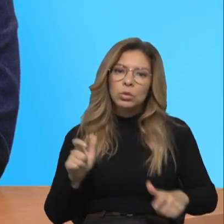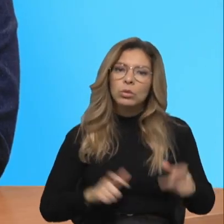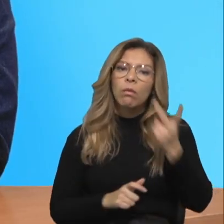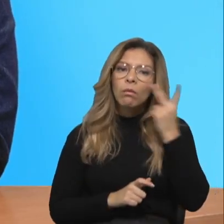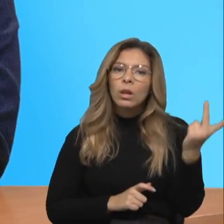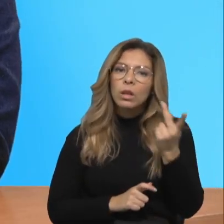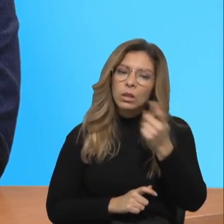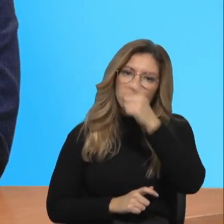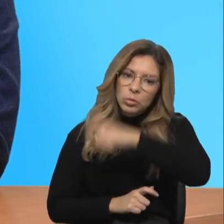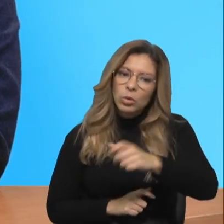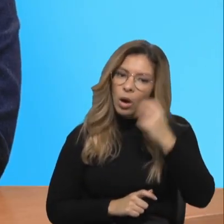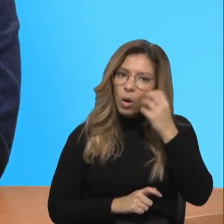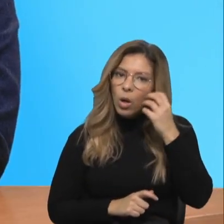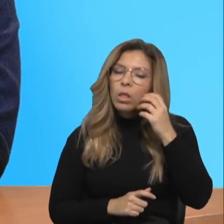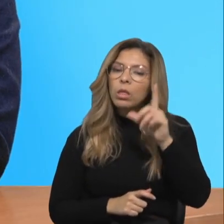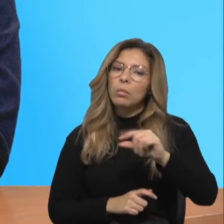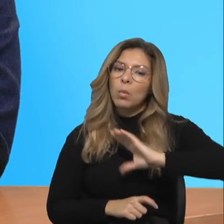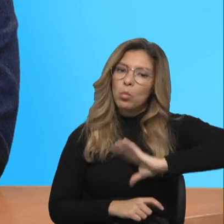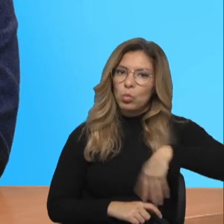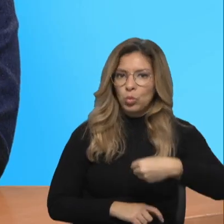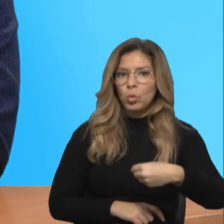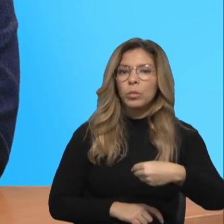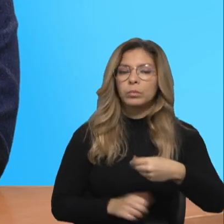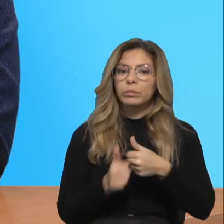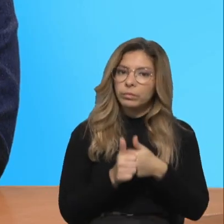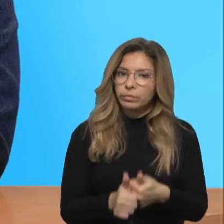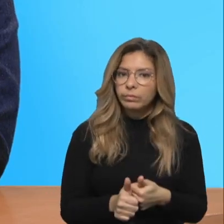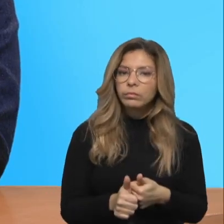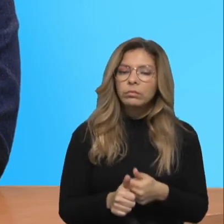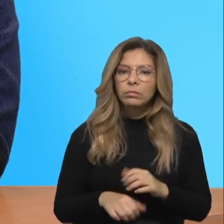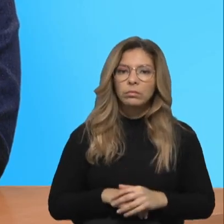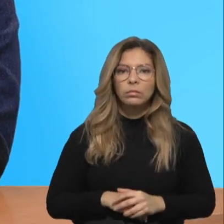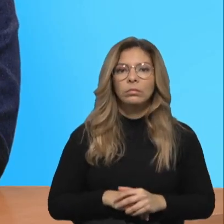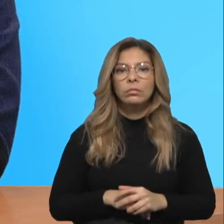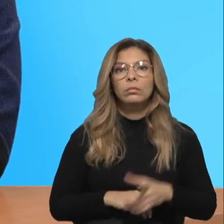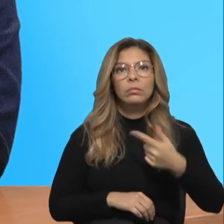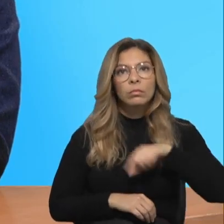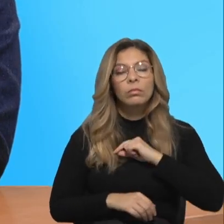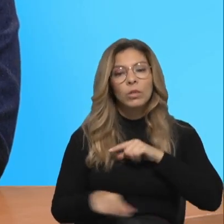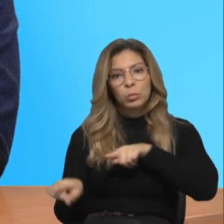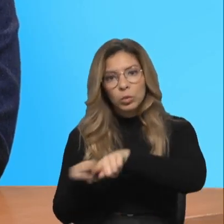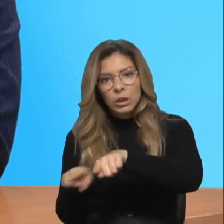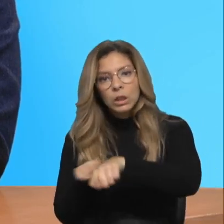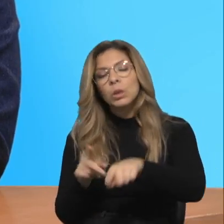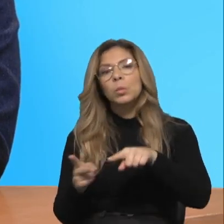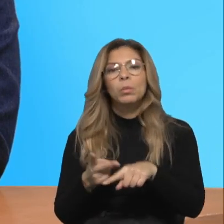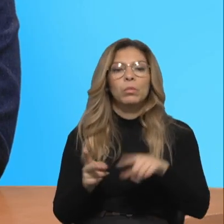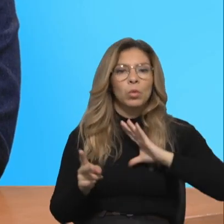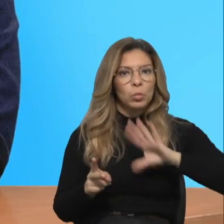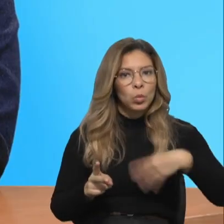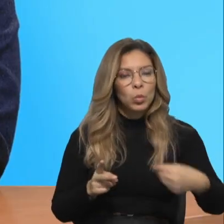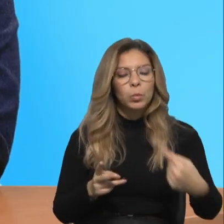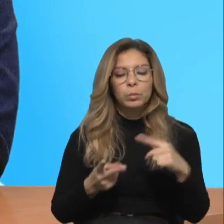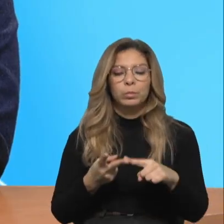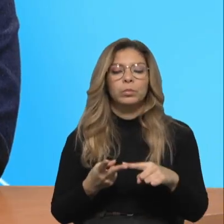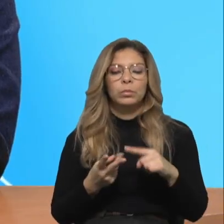angolanos e não só, do mundo todo hoje. Hoje, a nossa realidade política mundial está